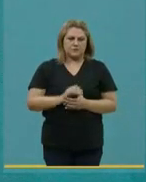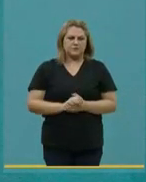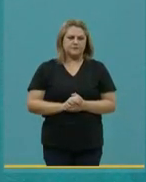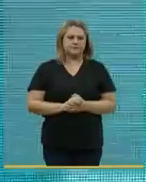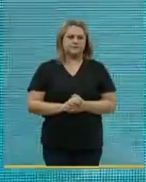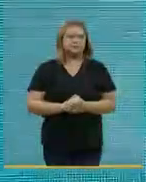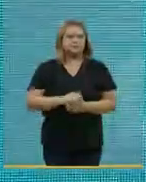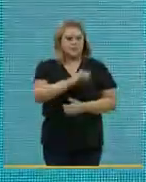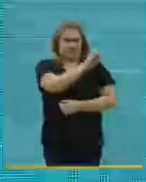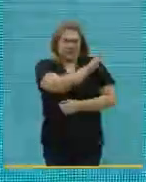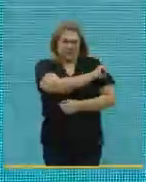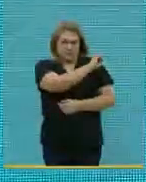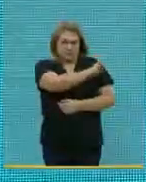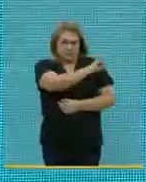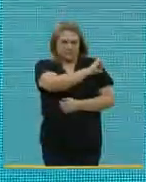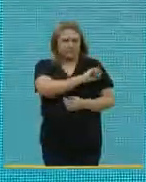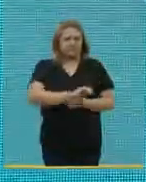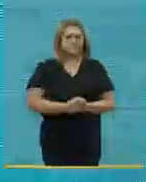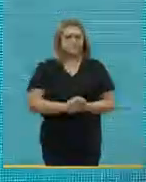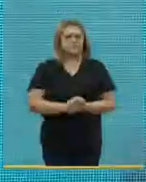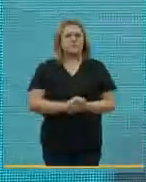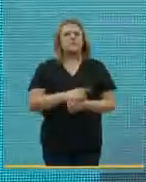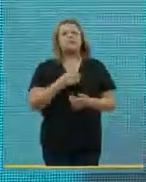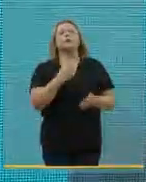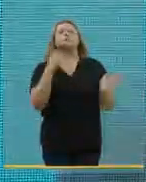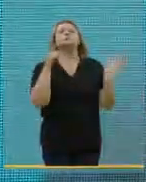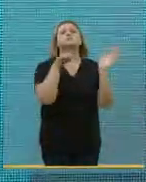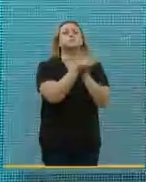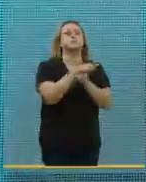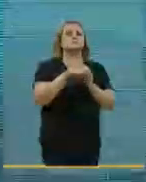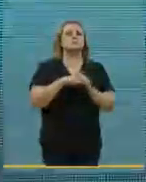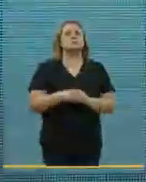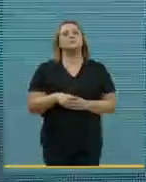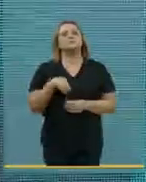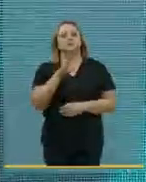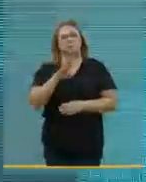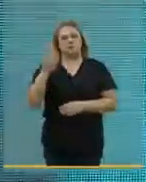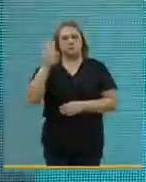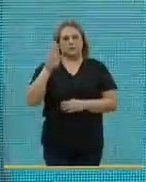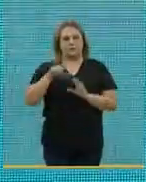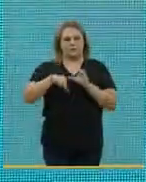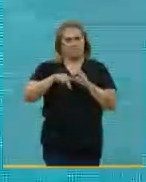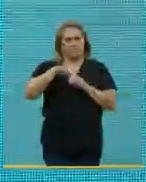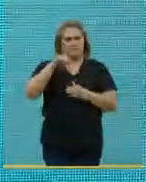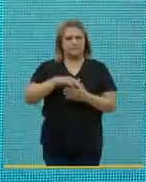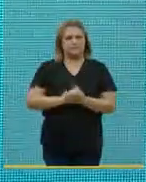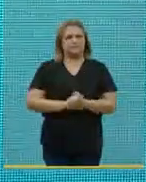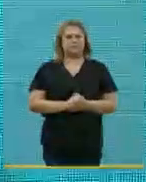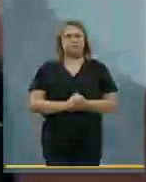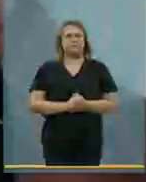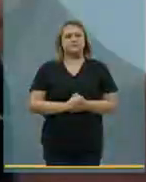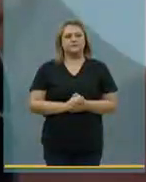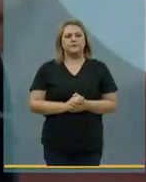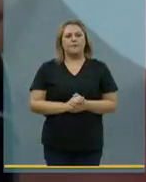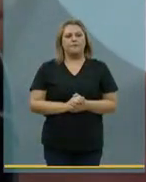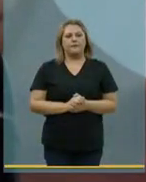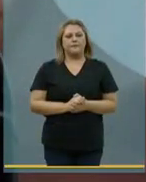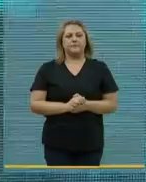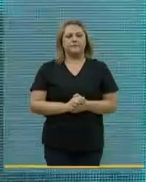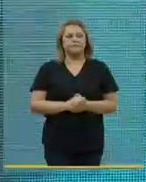no rio de janeiro ele fará a pergunta para candidato que guilherme